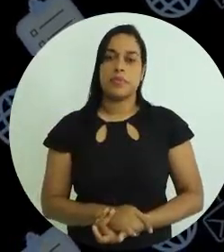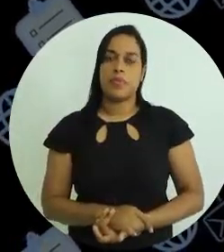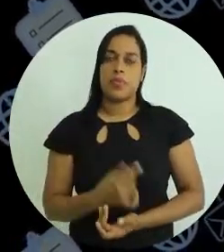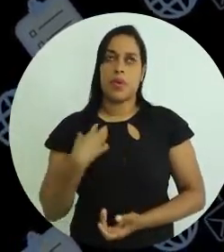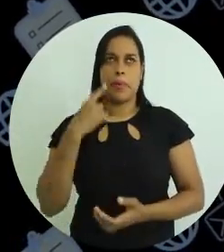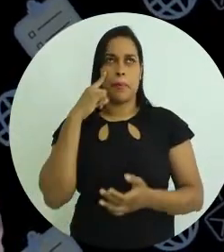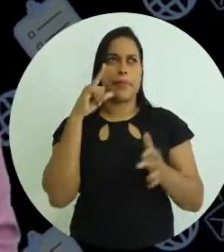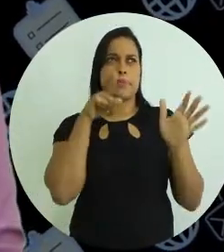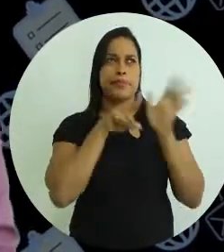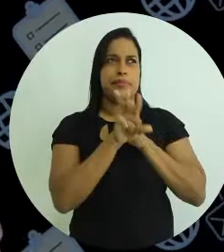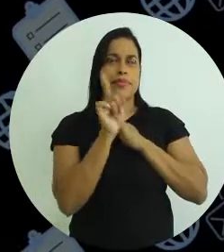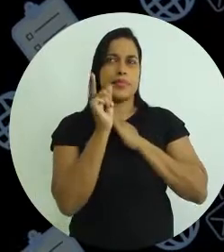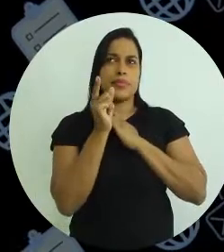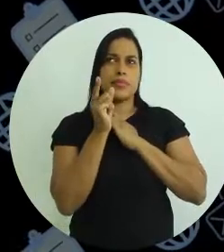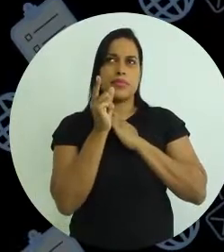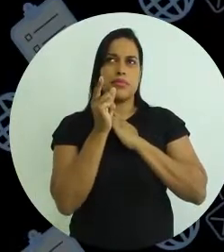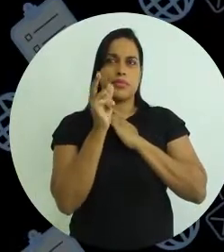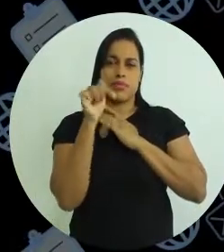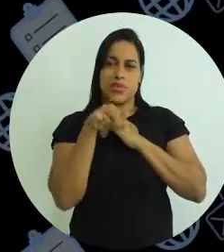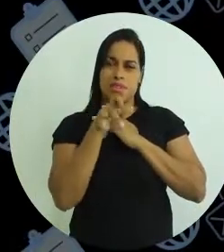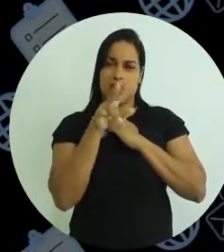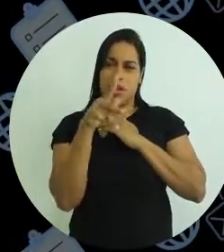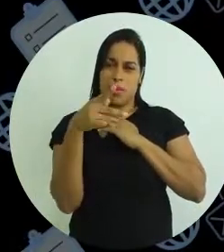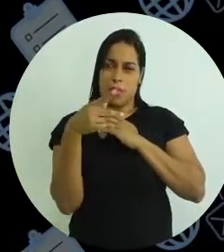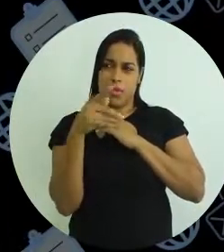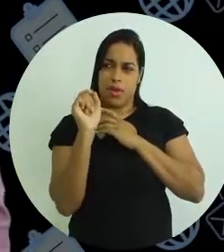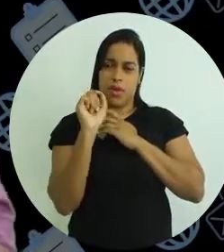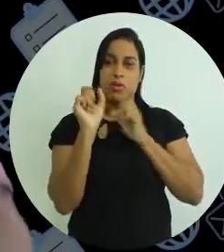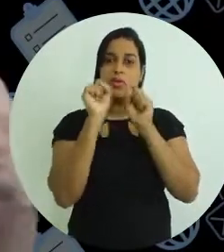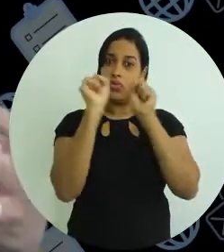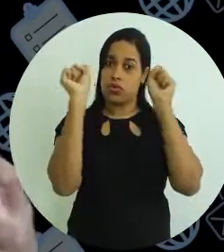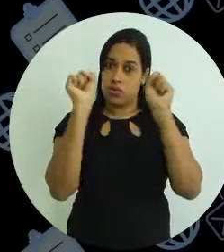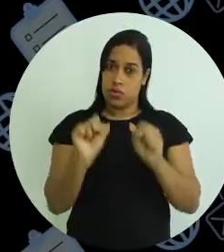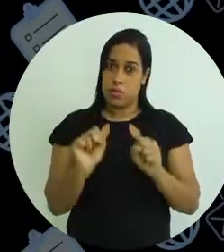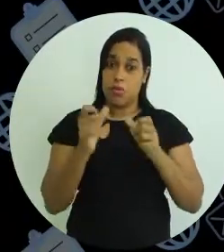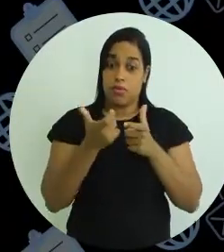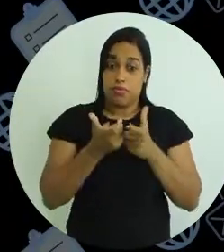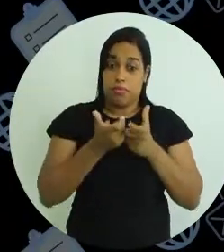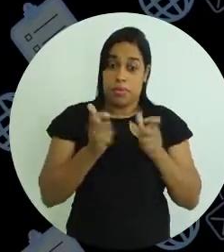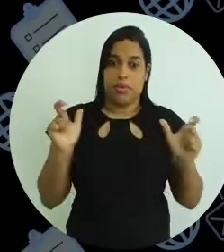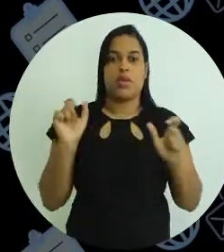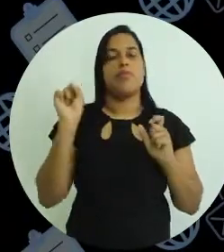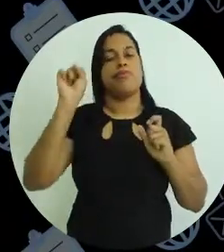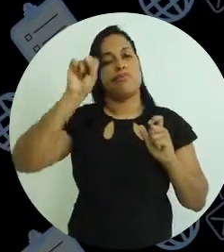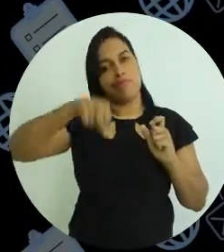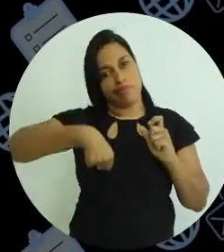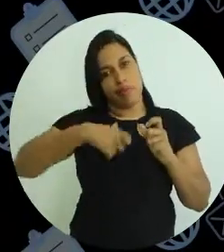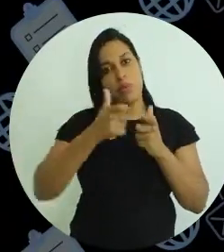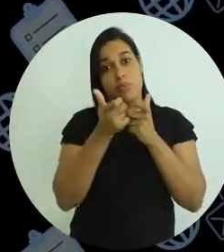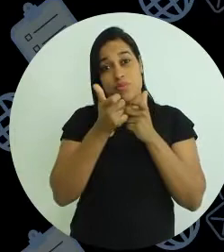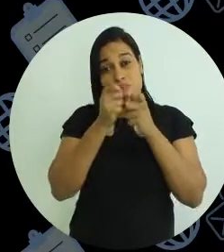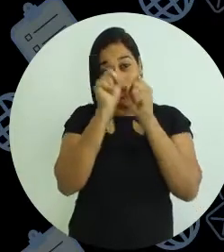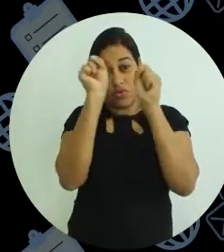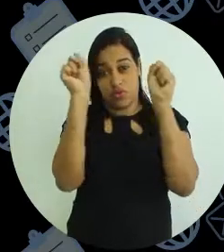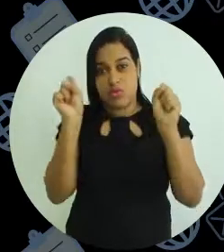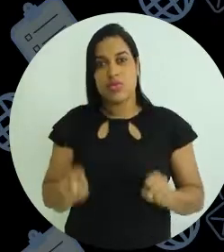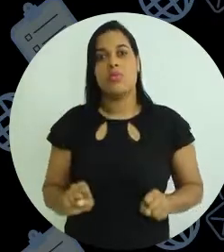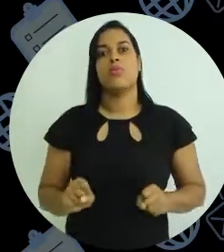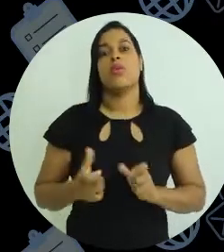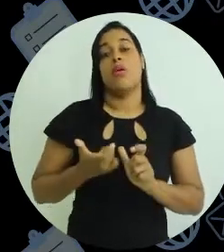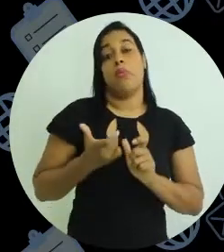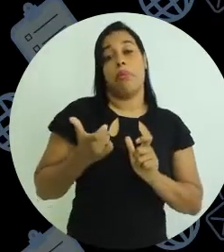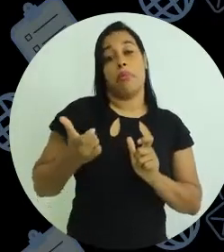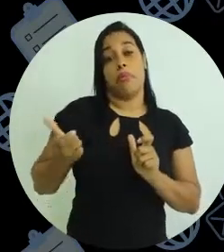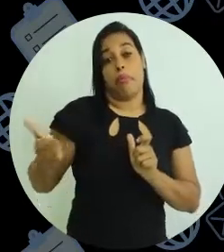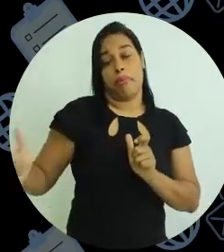se perguntando, poxa Célio, esse ERP então ele deve ser um sistema imenso. Sim, são sistemas muito